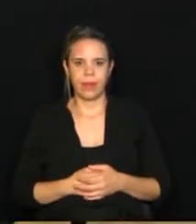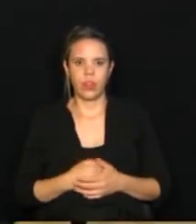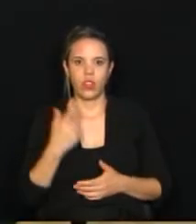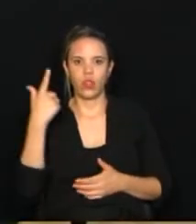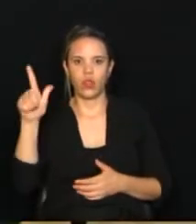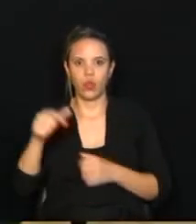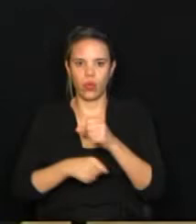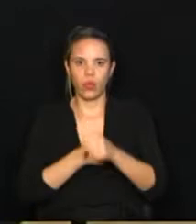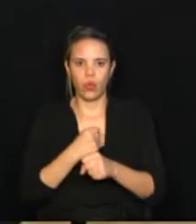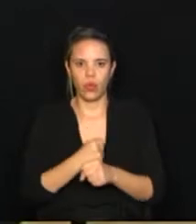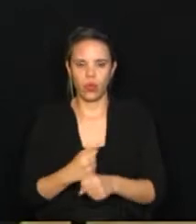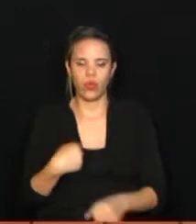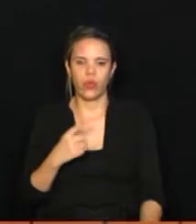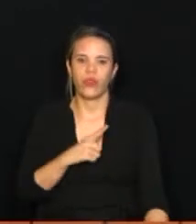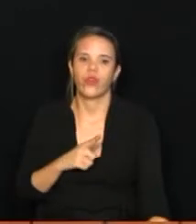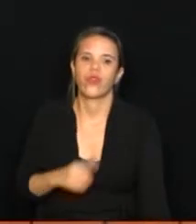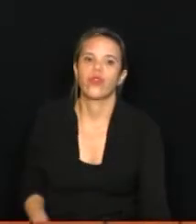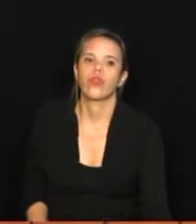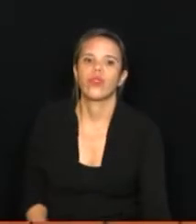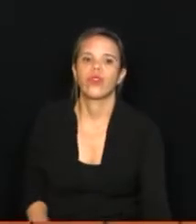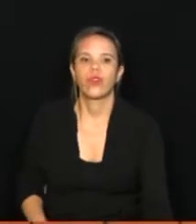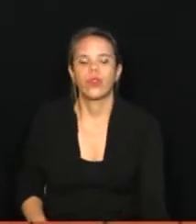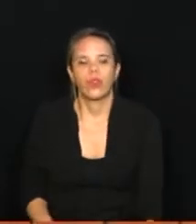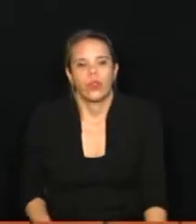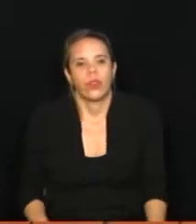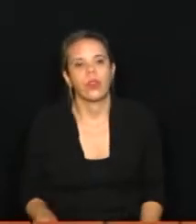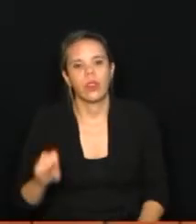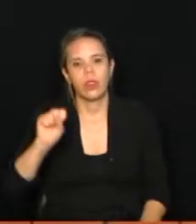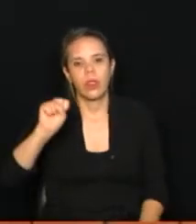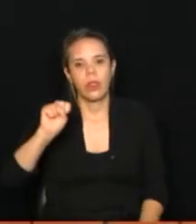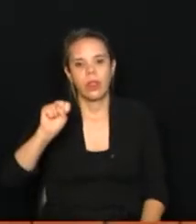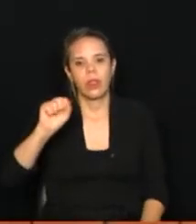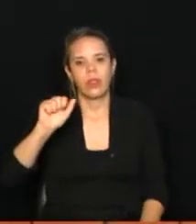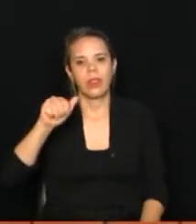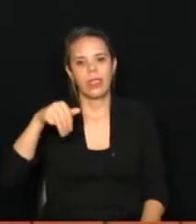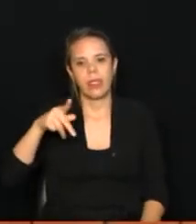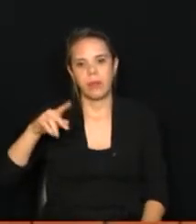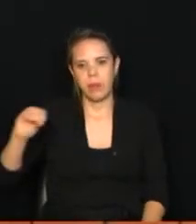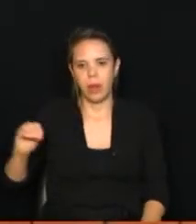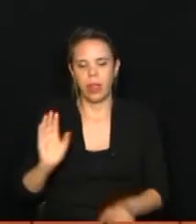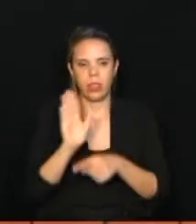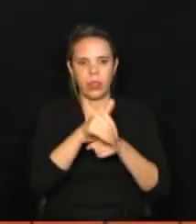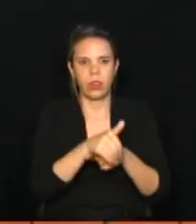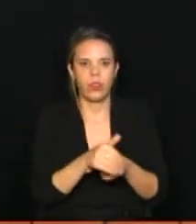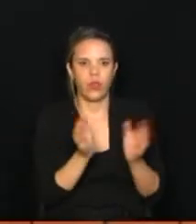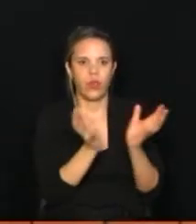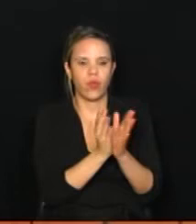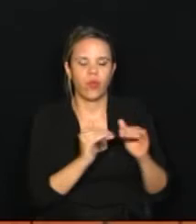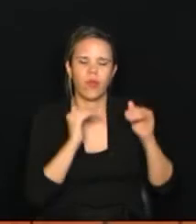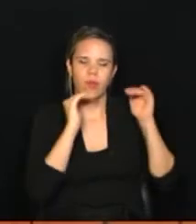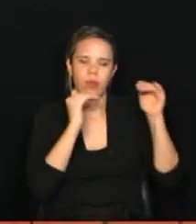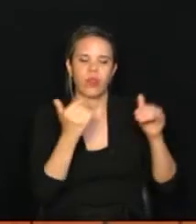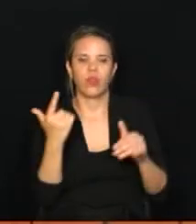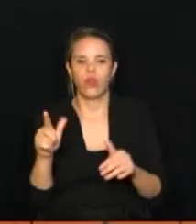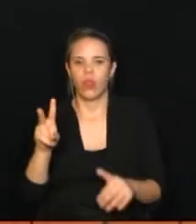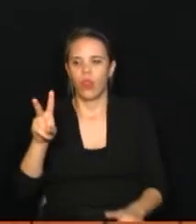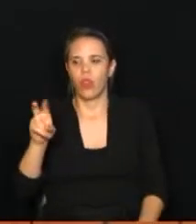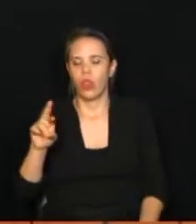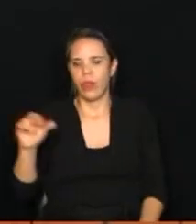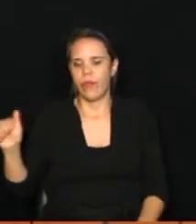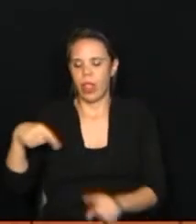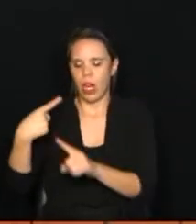outros anos nós tínhamos Sampaio Basquete, uma super equipe, ou Veracruz